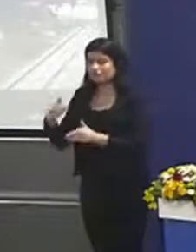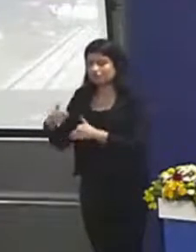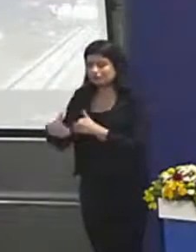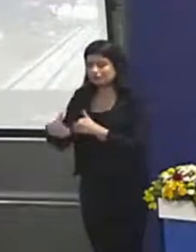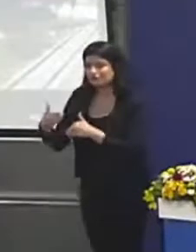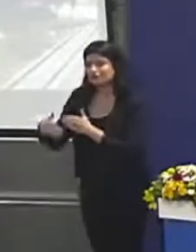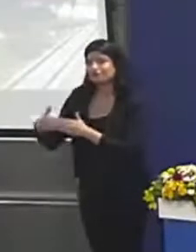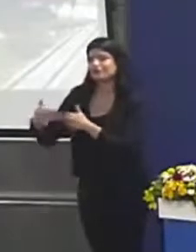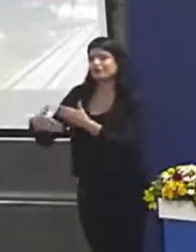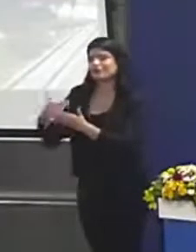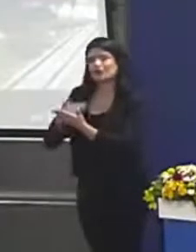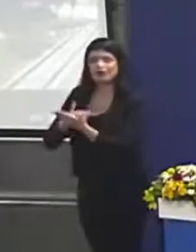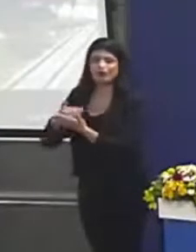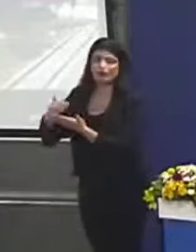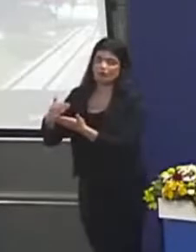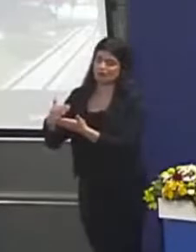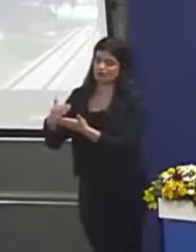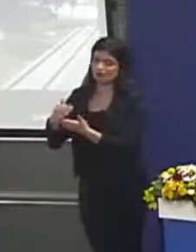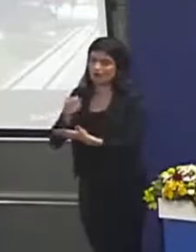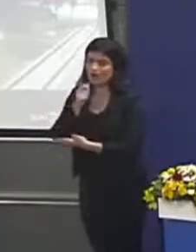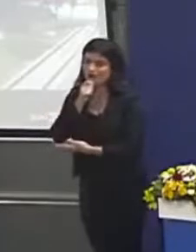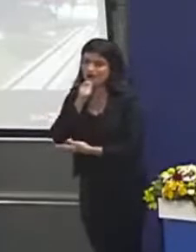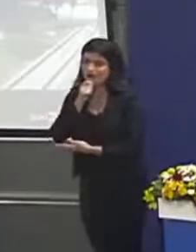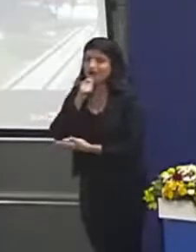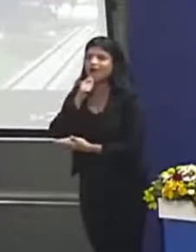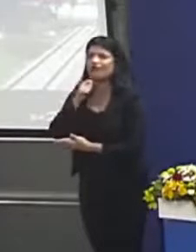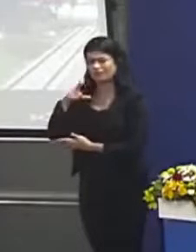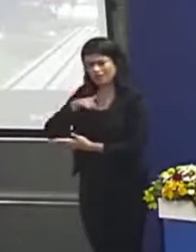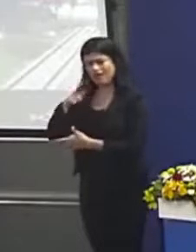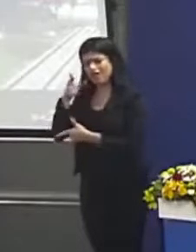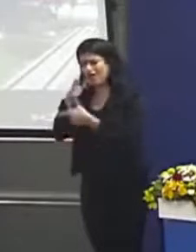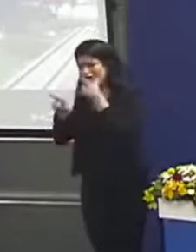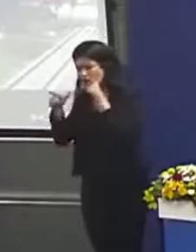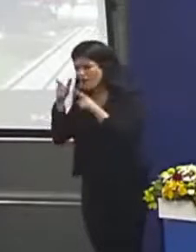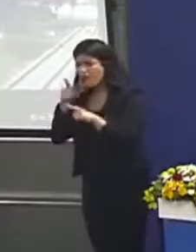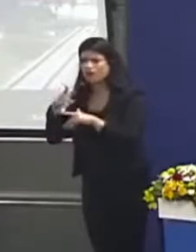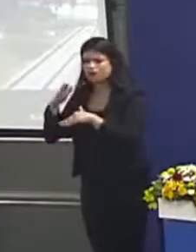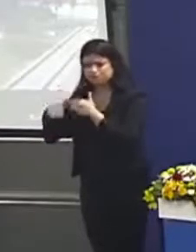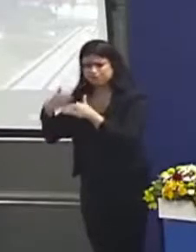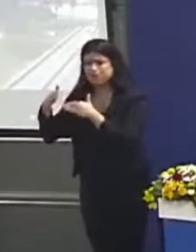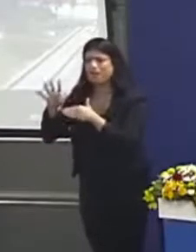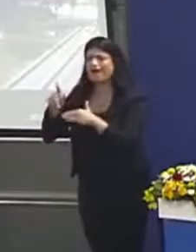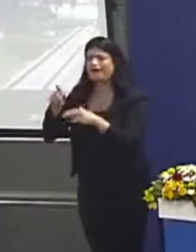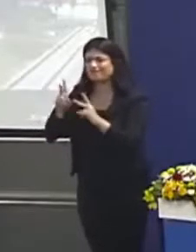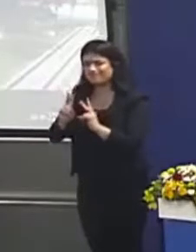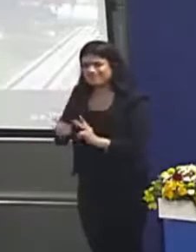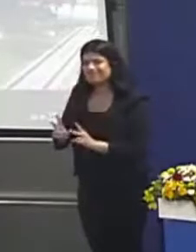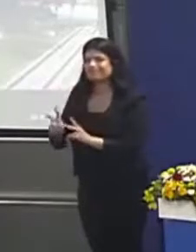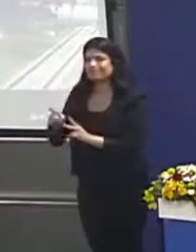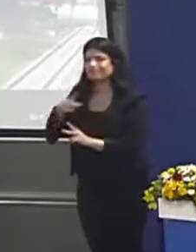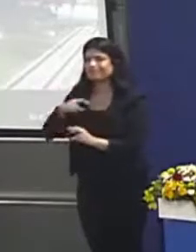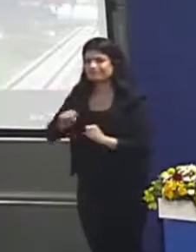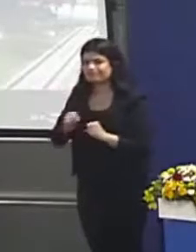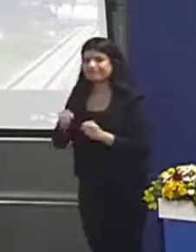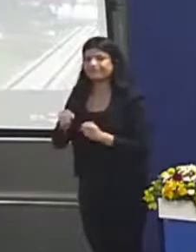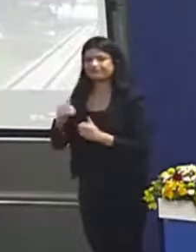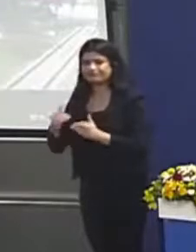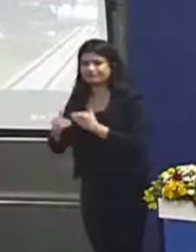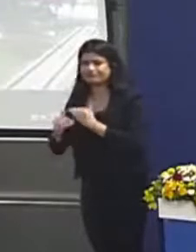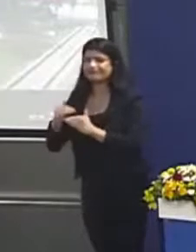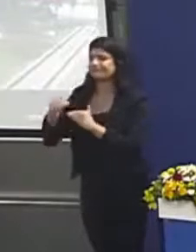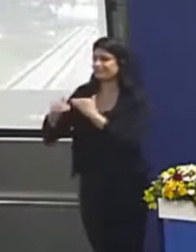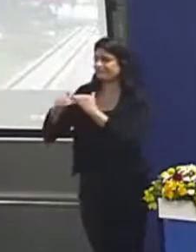está apenas dando os seus primeiros passos. Apesar das muitas conquistas e avanços, ainda estamos em fase de um